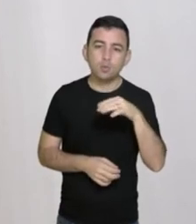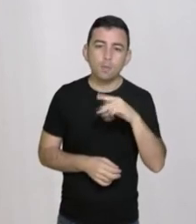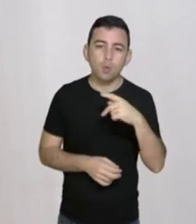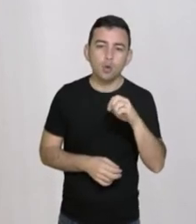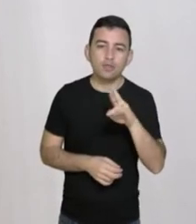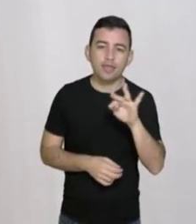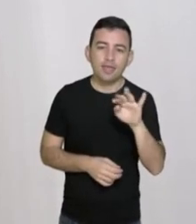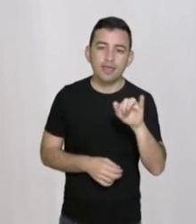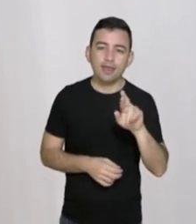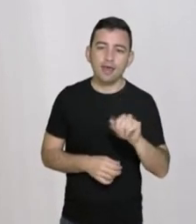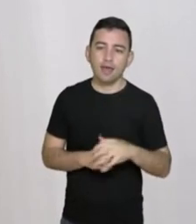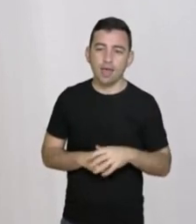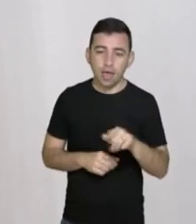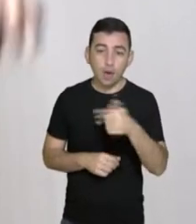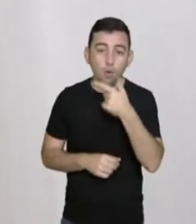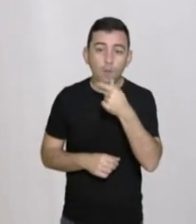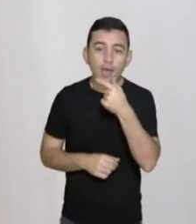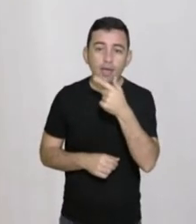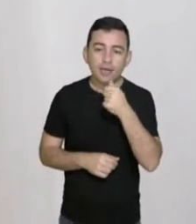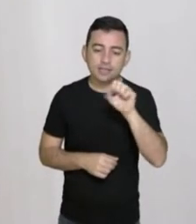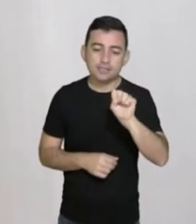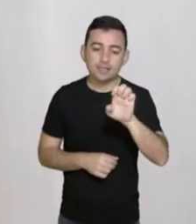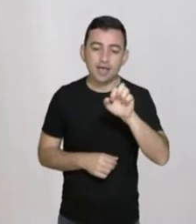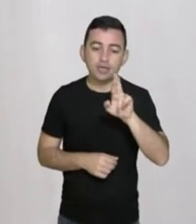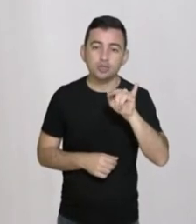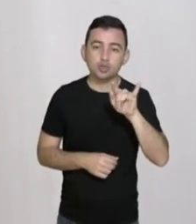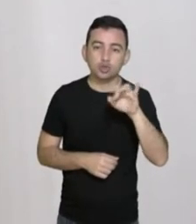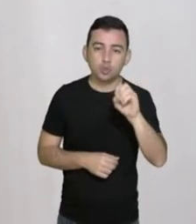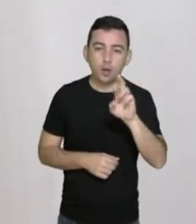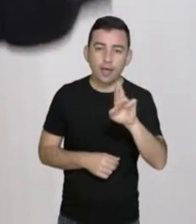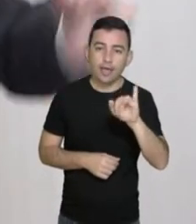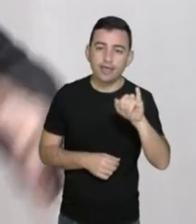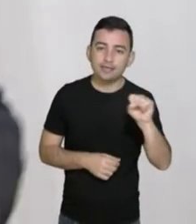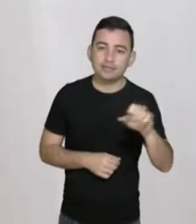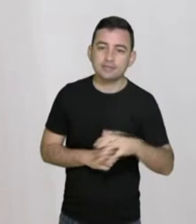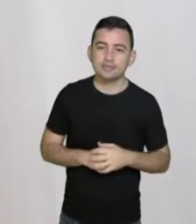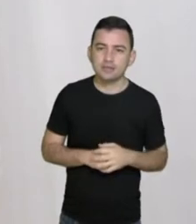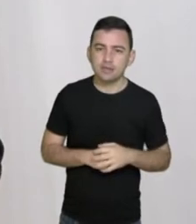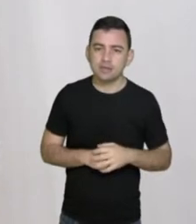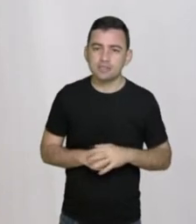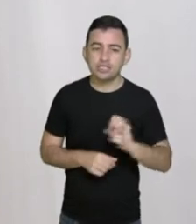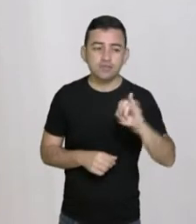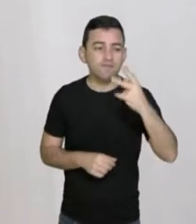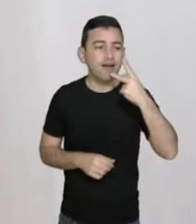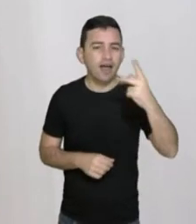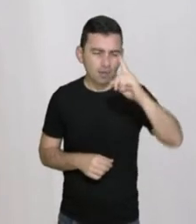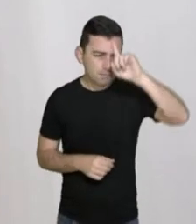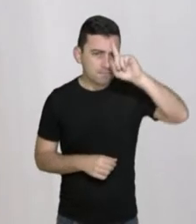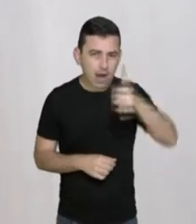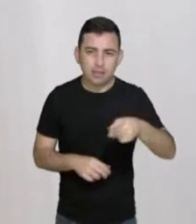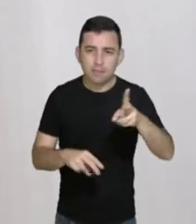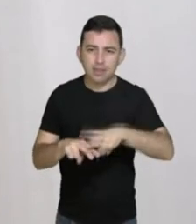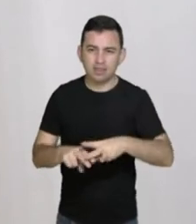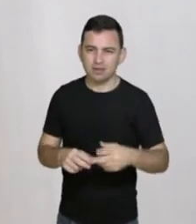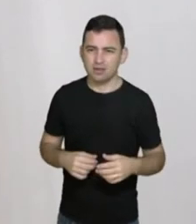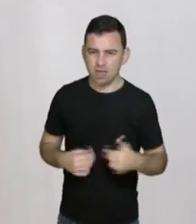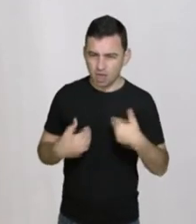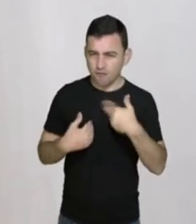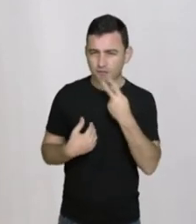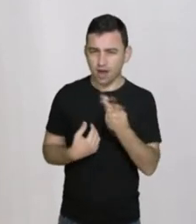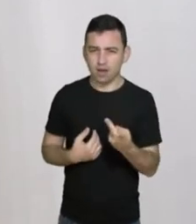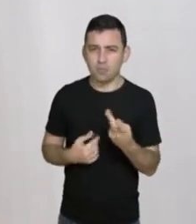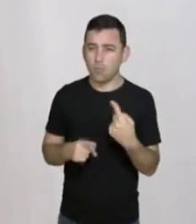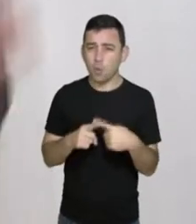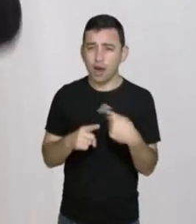Reis. Se alguém fala alguma coisa, manda prender. E eu falo isso com o peito aberto aqui, porque eu já